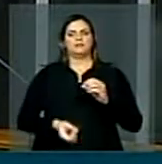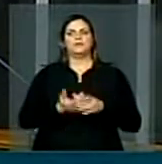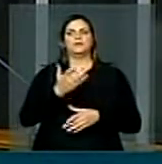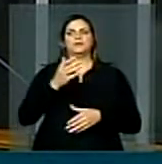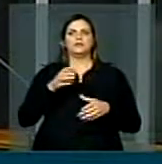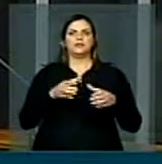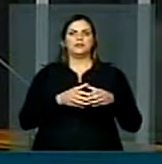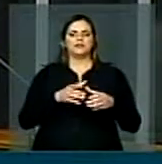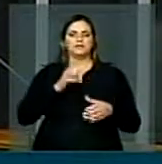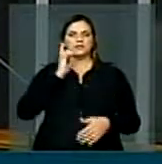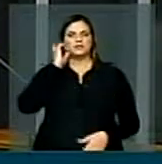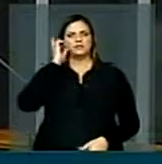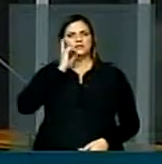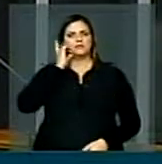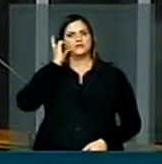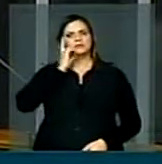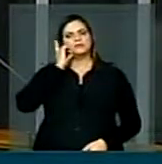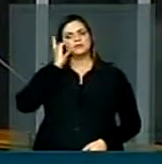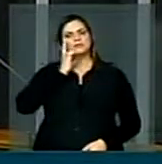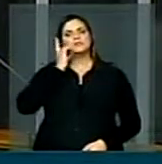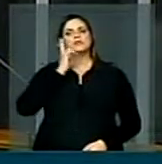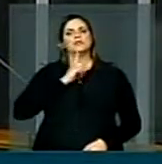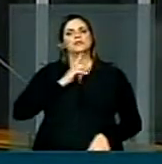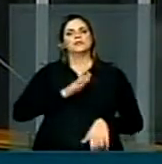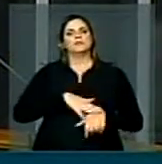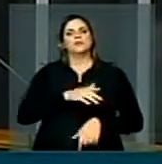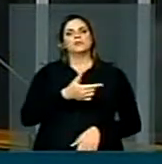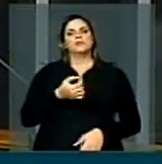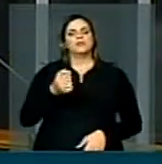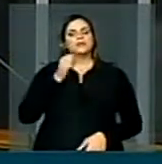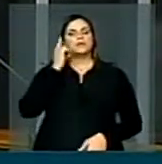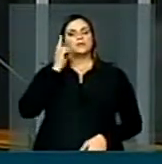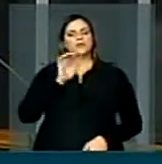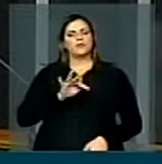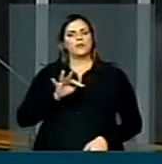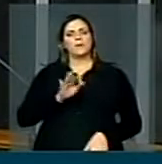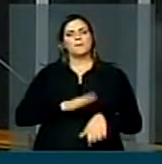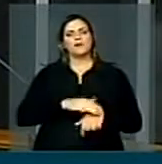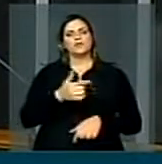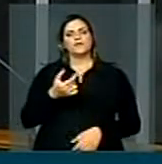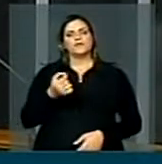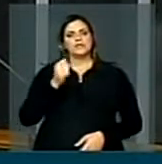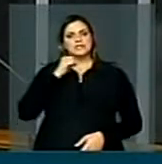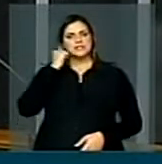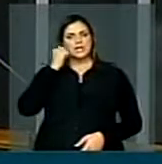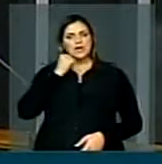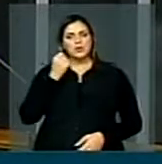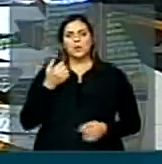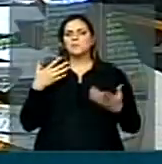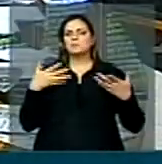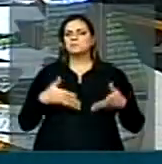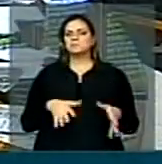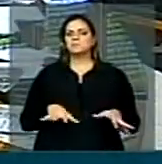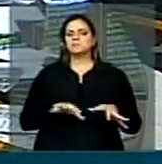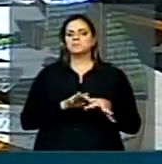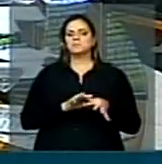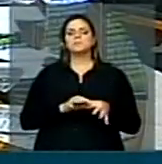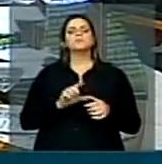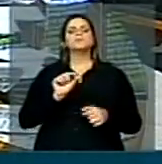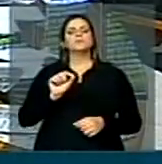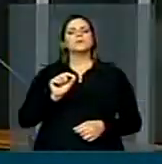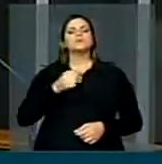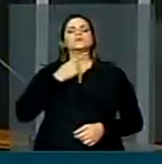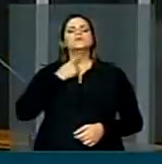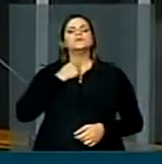frente parlamentar que envolve mais de 200 deputados federais, mais de 20 senadores integrados nesta frente na perspectiva